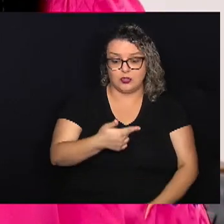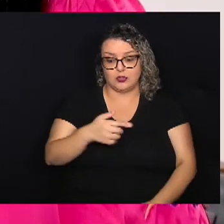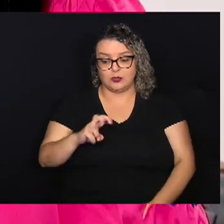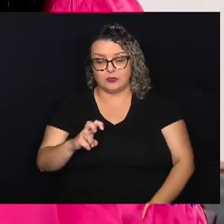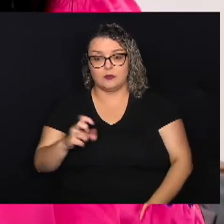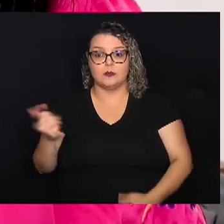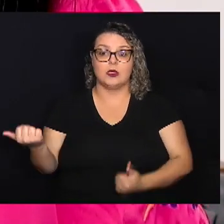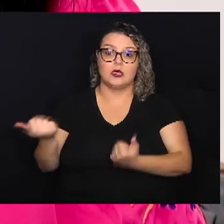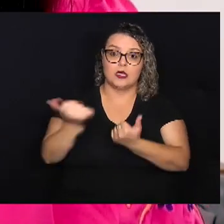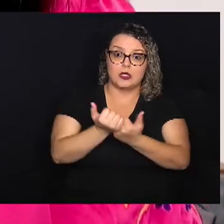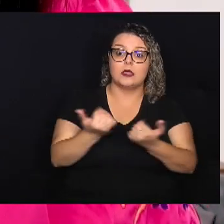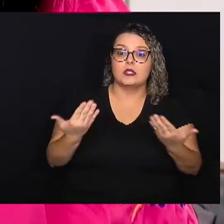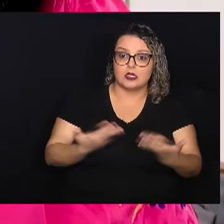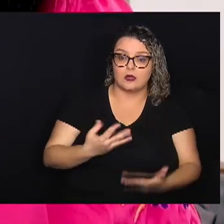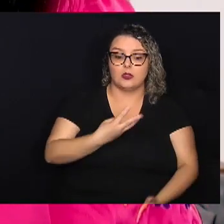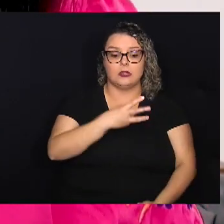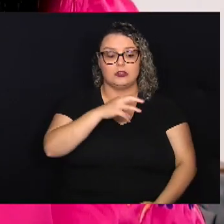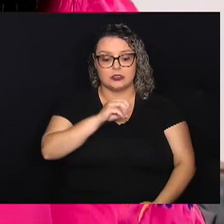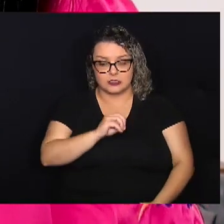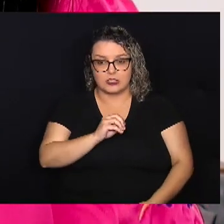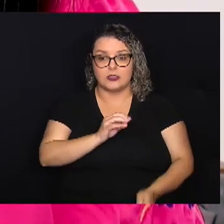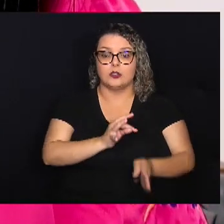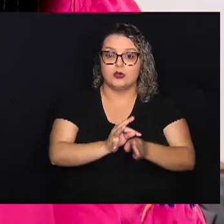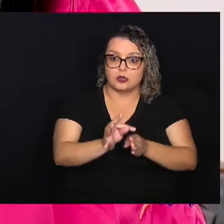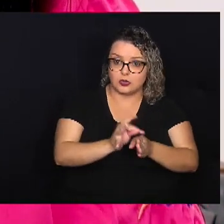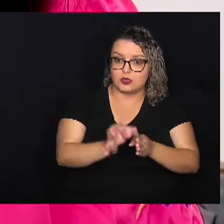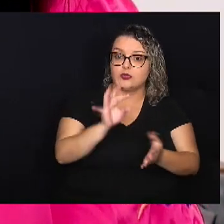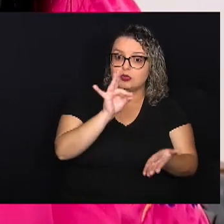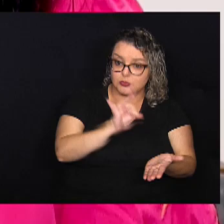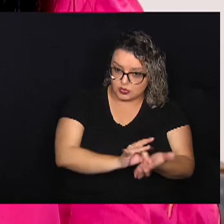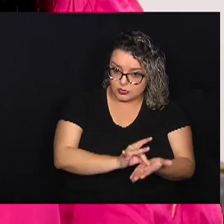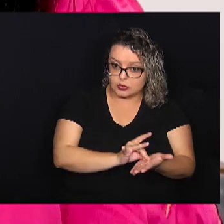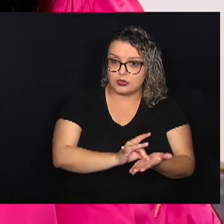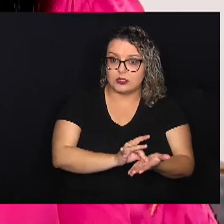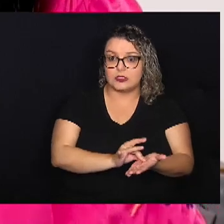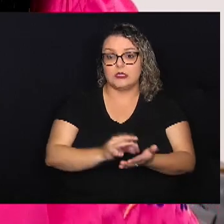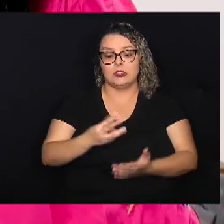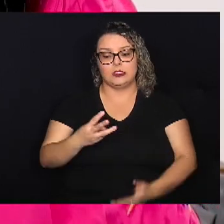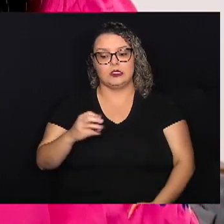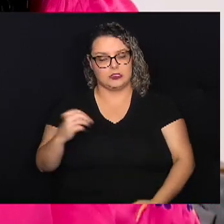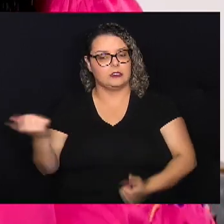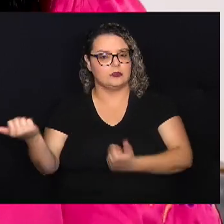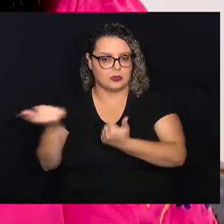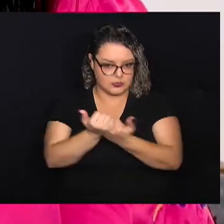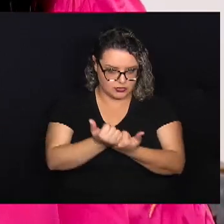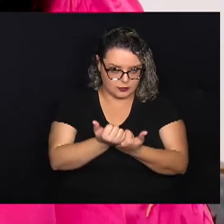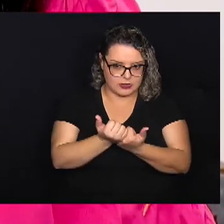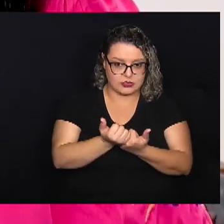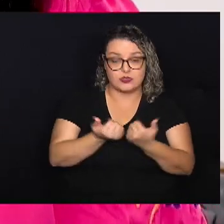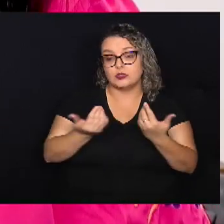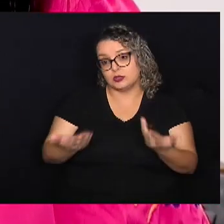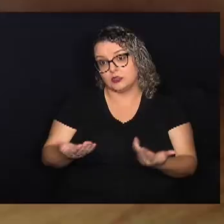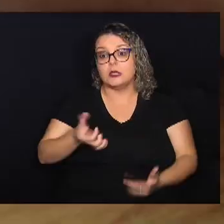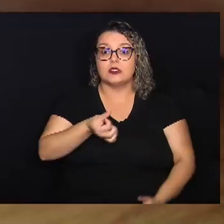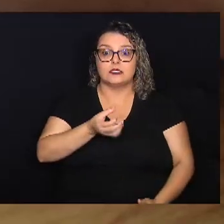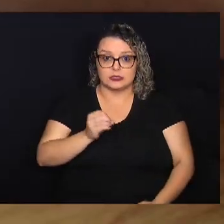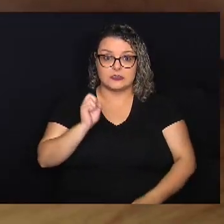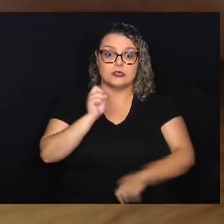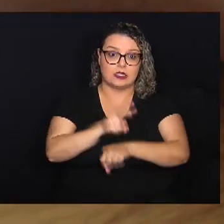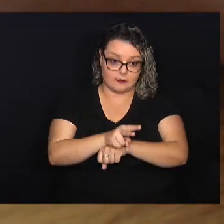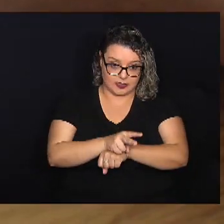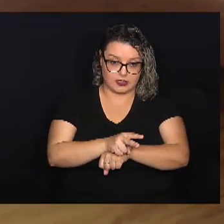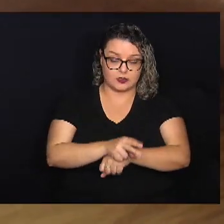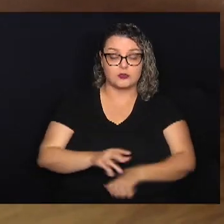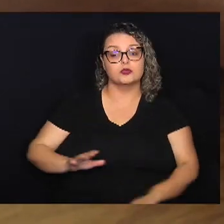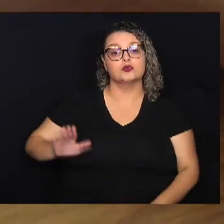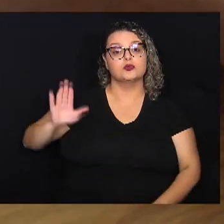suplentes, e agora serão 30 para conselheiros tutelares titulares e 30 para os suplentes, ou seja, 60 vagas. Os